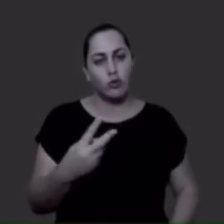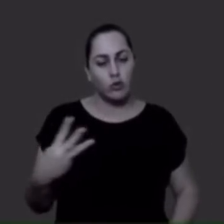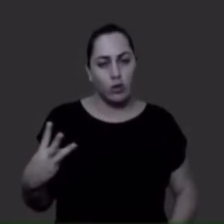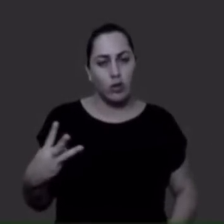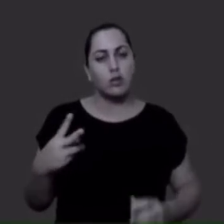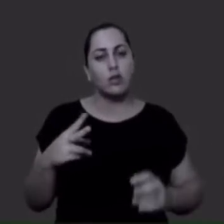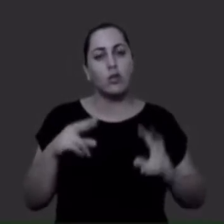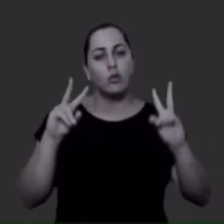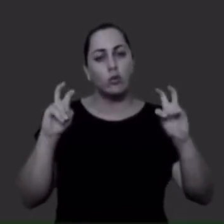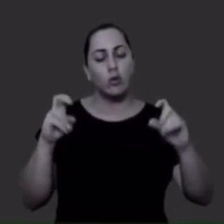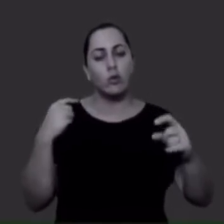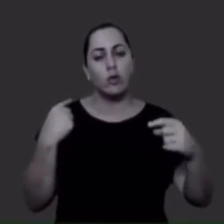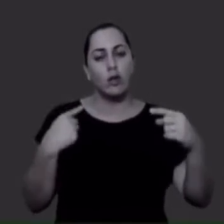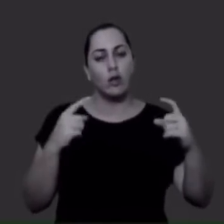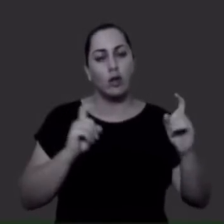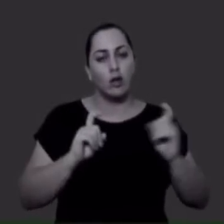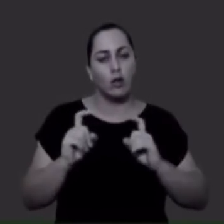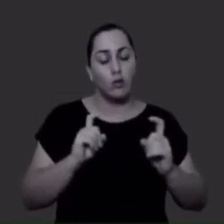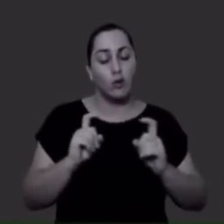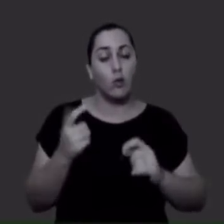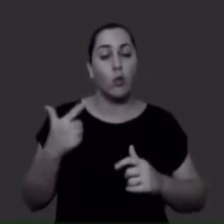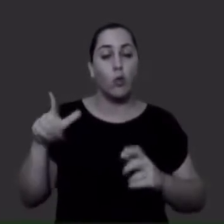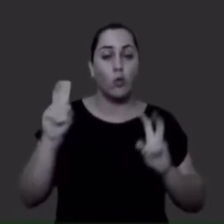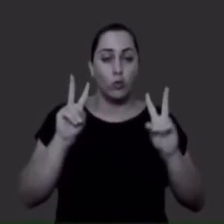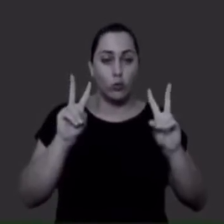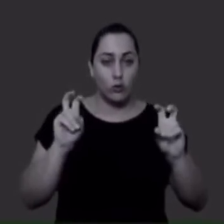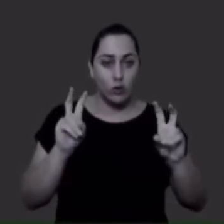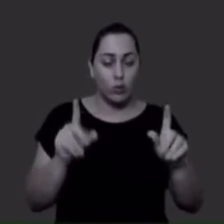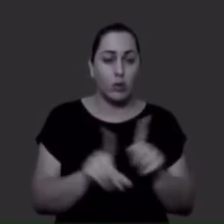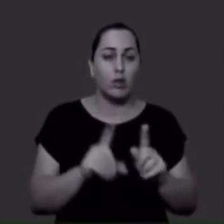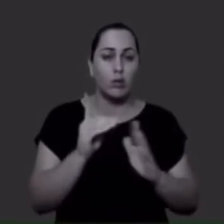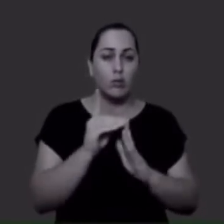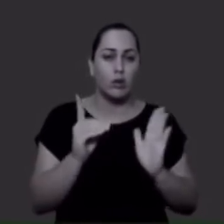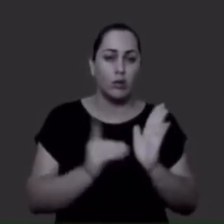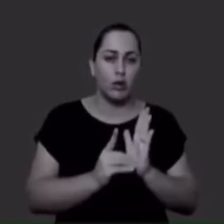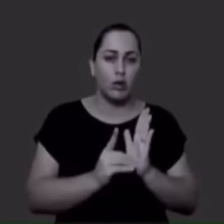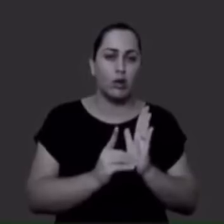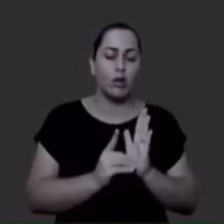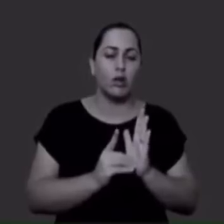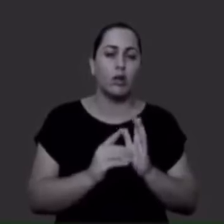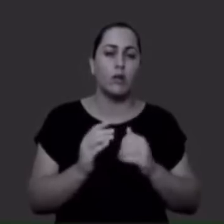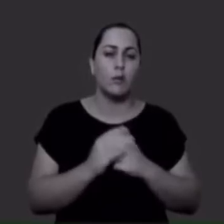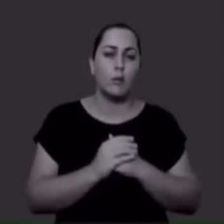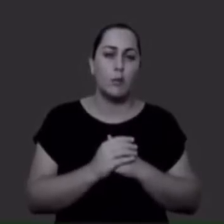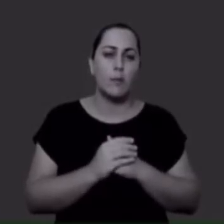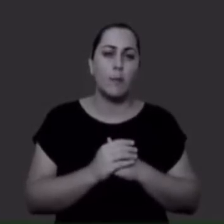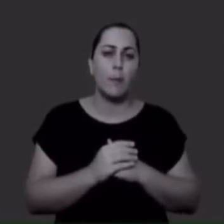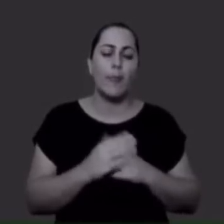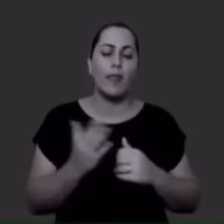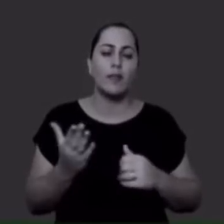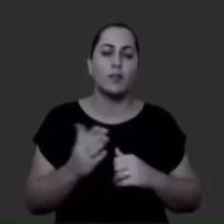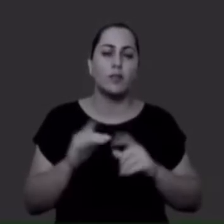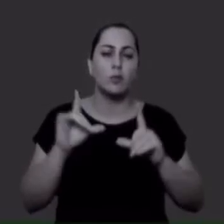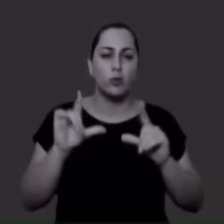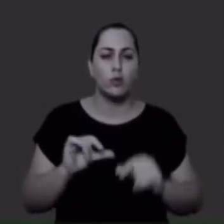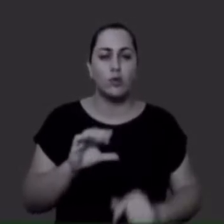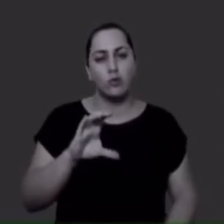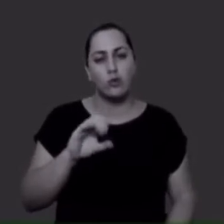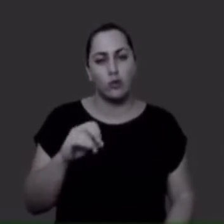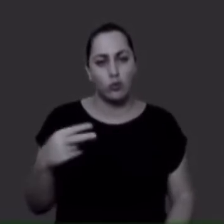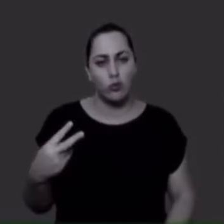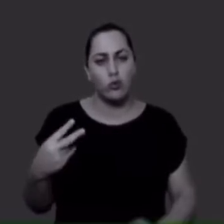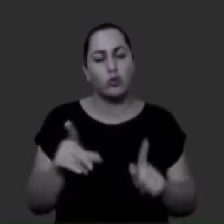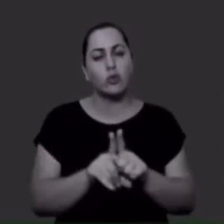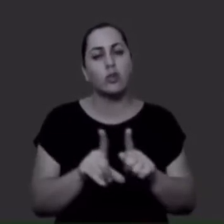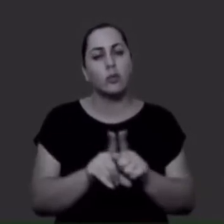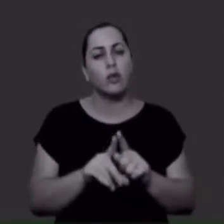presidente. Outro tema que foi tocado também, o decreto que o distrito de baixa emissão de carbono. Nós fizemos um requerimento de